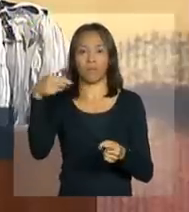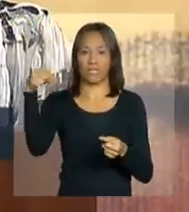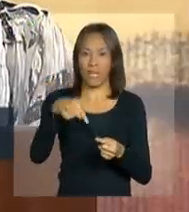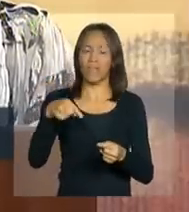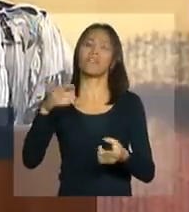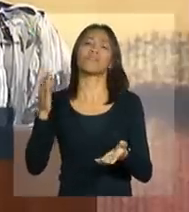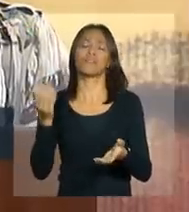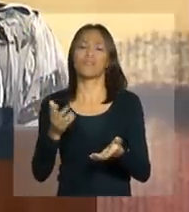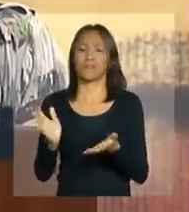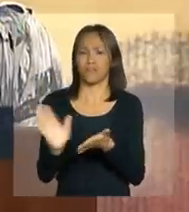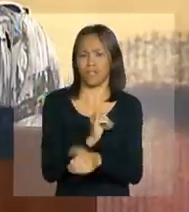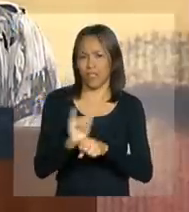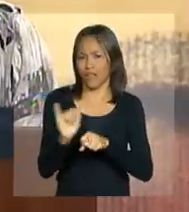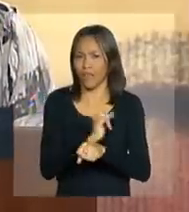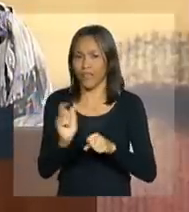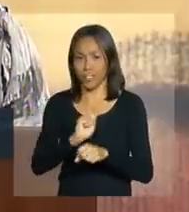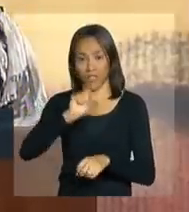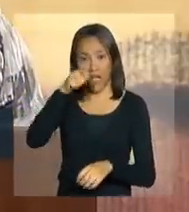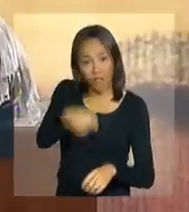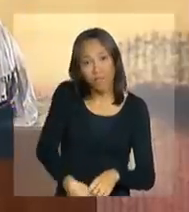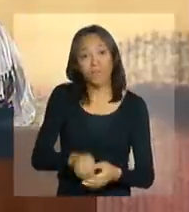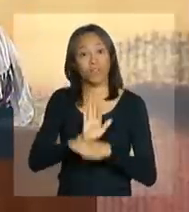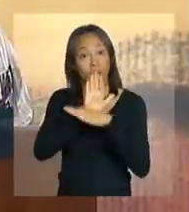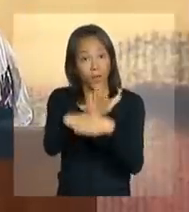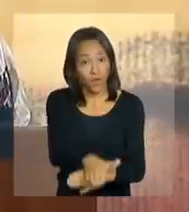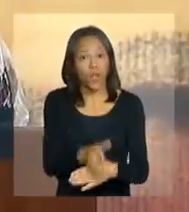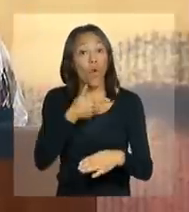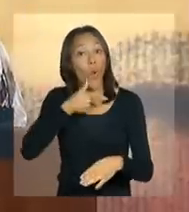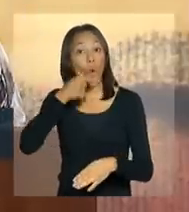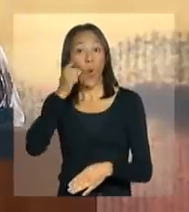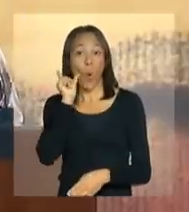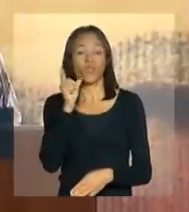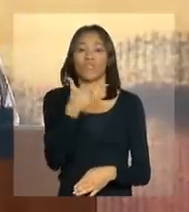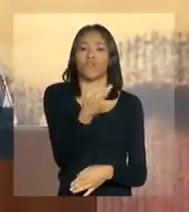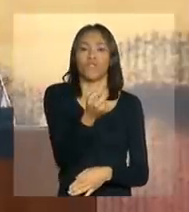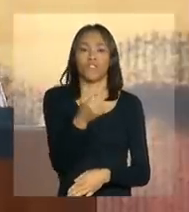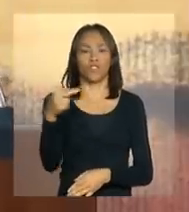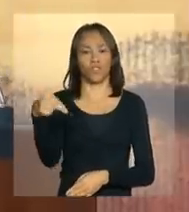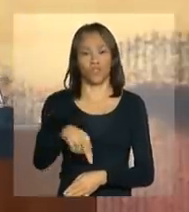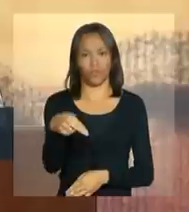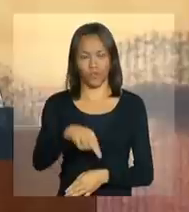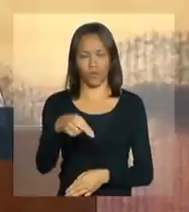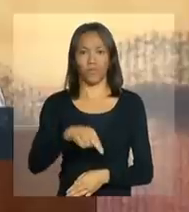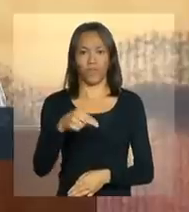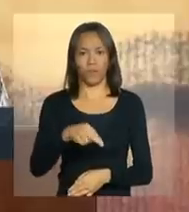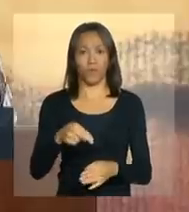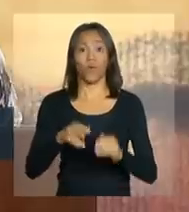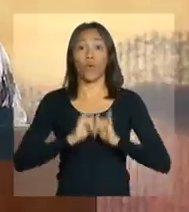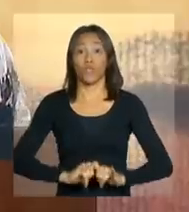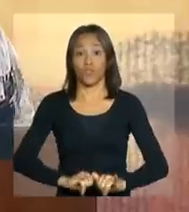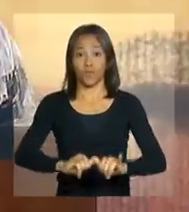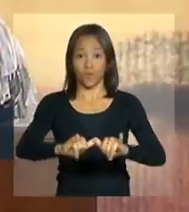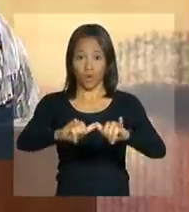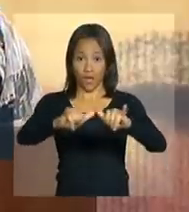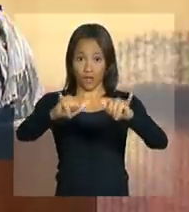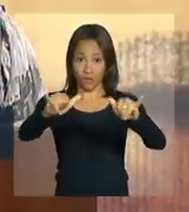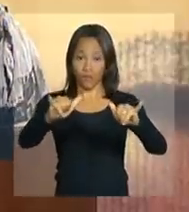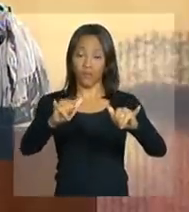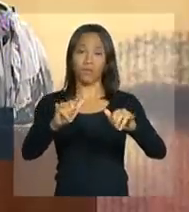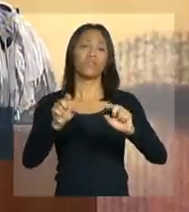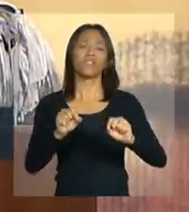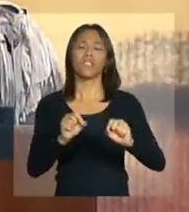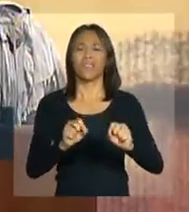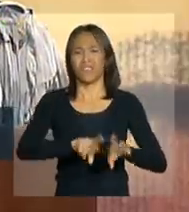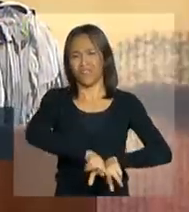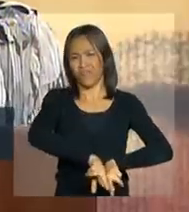ações afirmativas foi dado ontem no dia 20 de novembro com o lanamento de